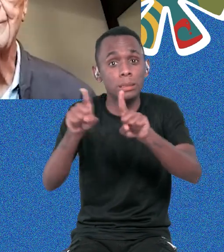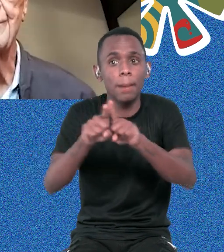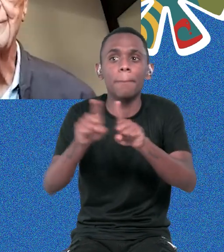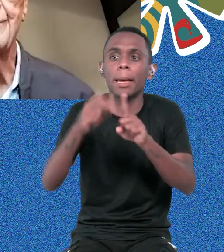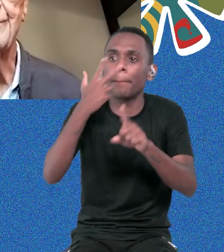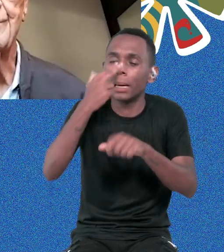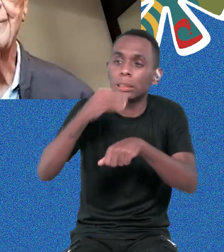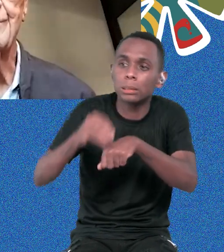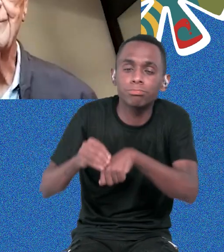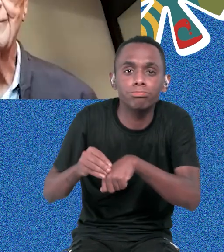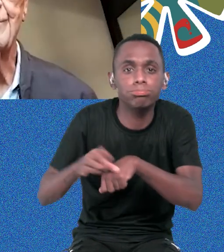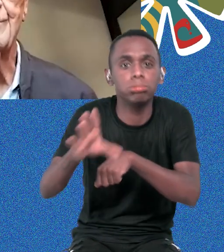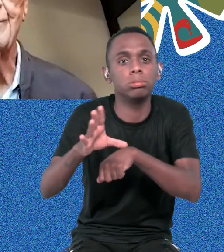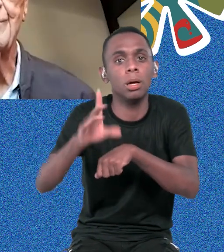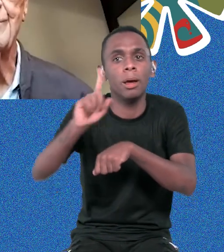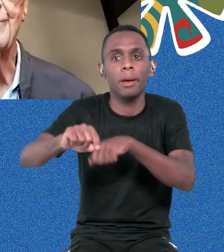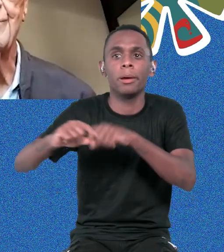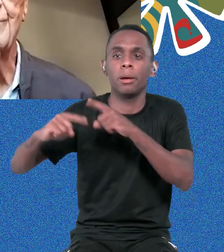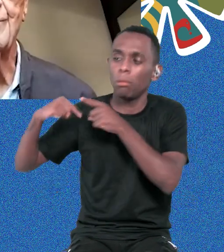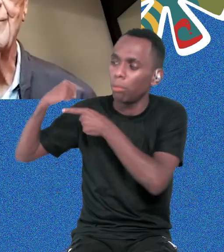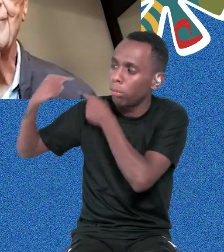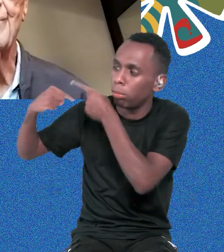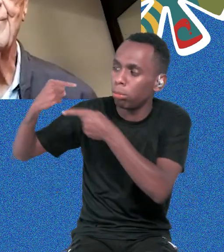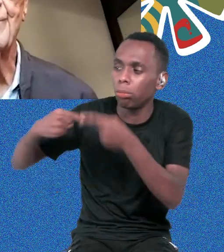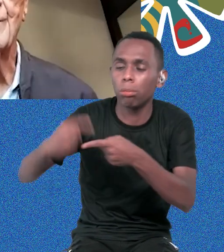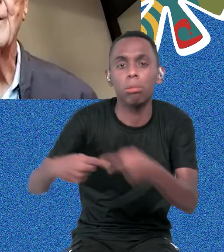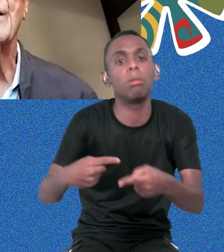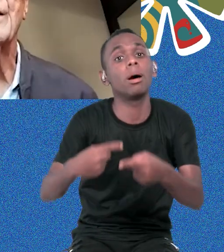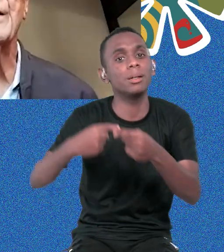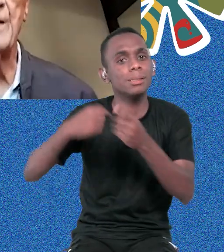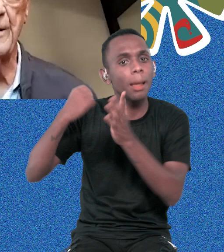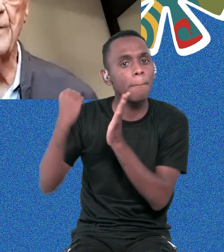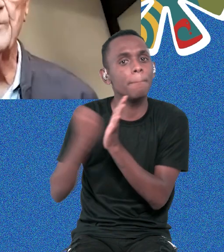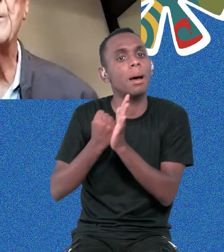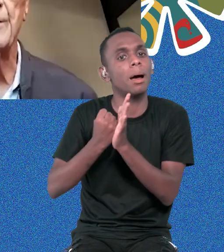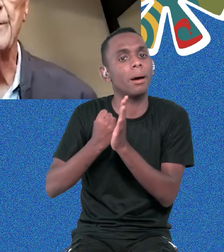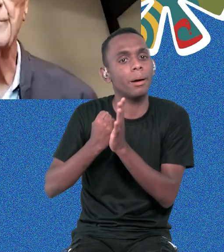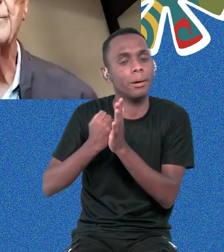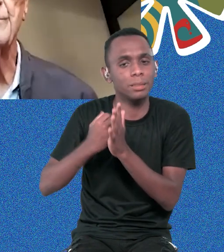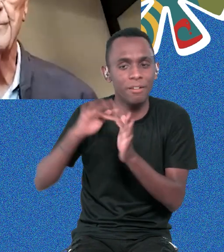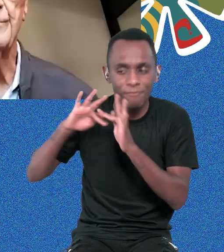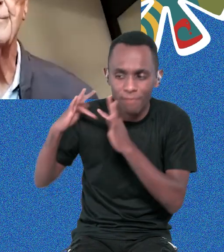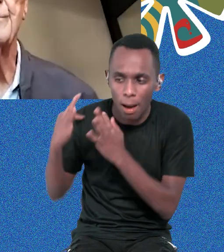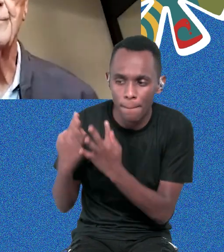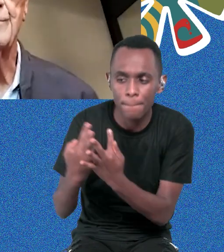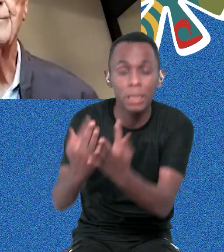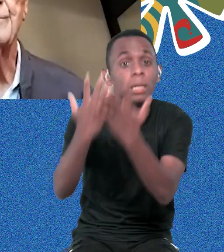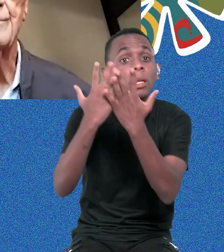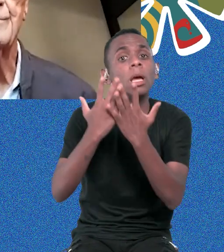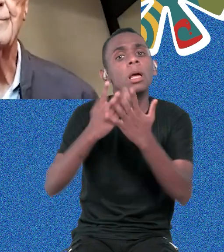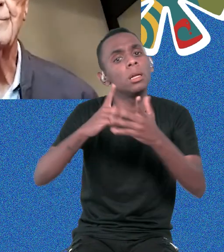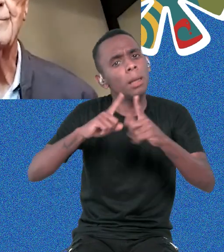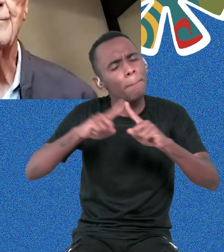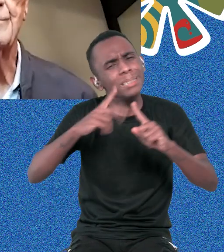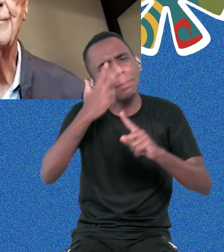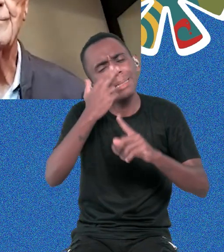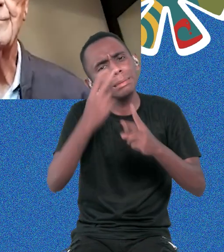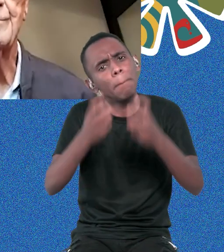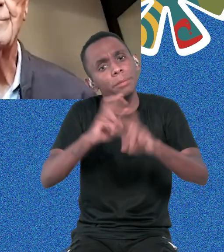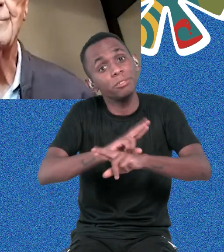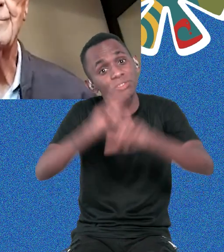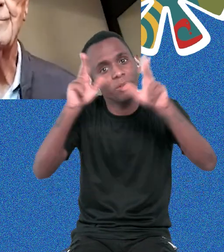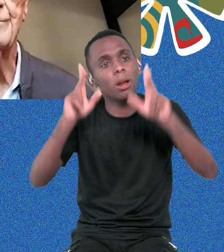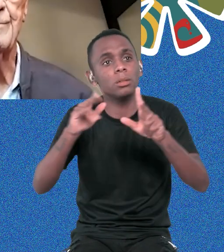de ser transmitido como herança, como propriedade, e que é uma noção